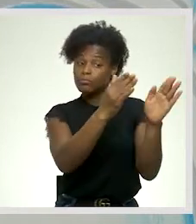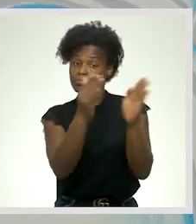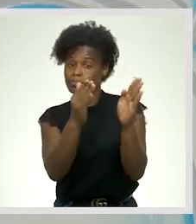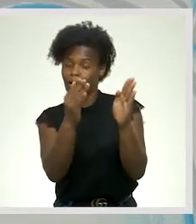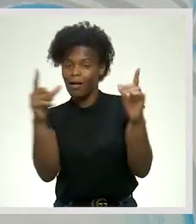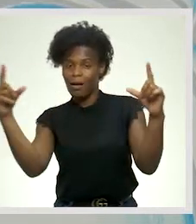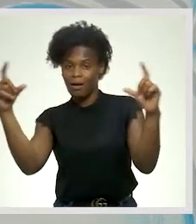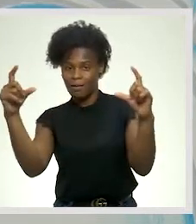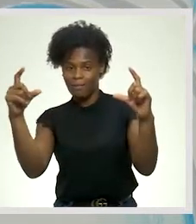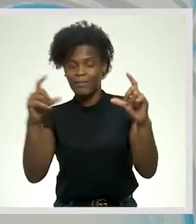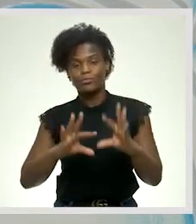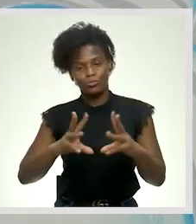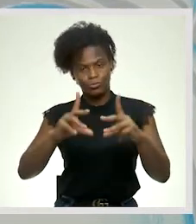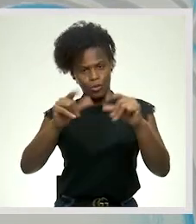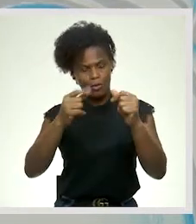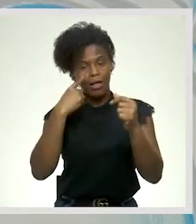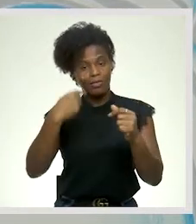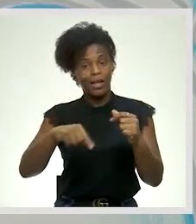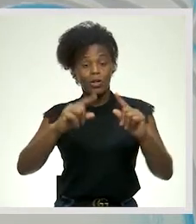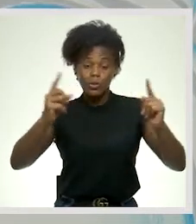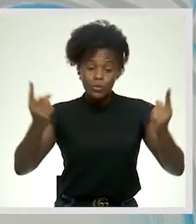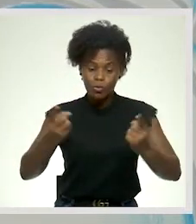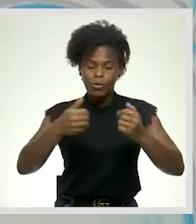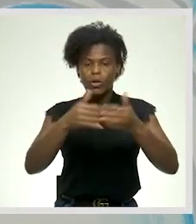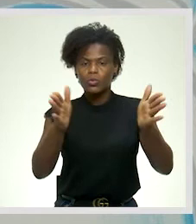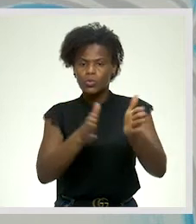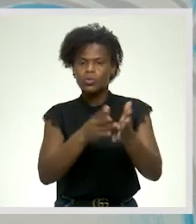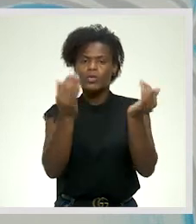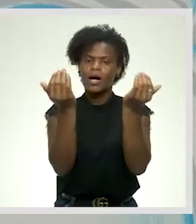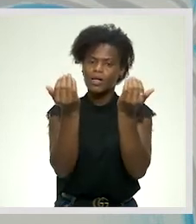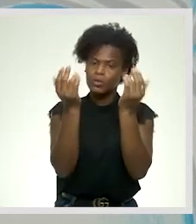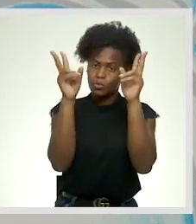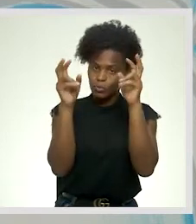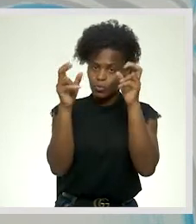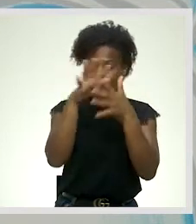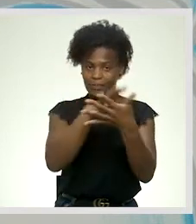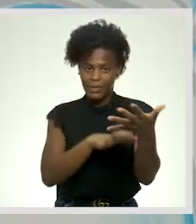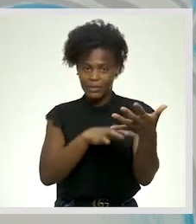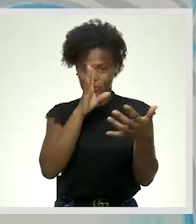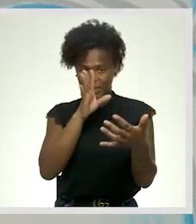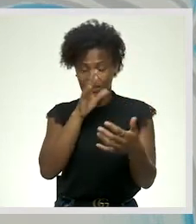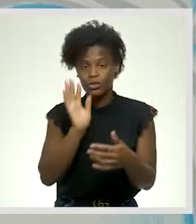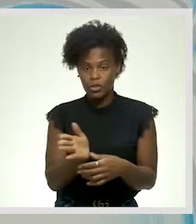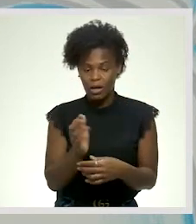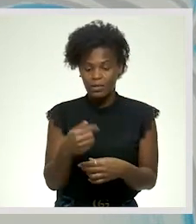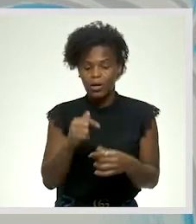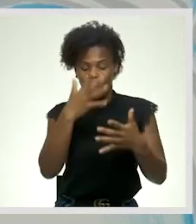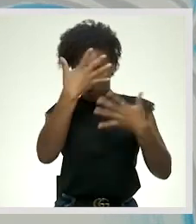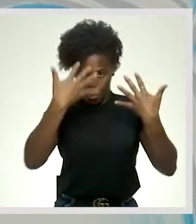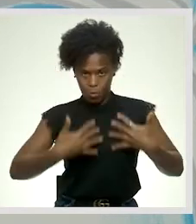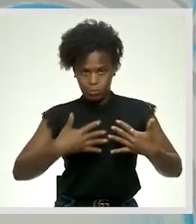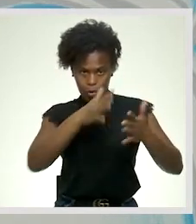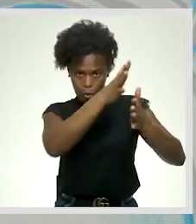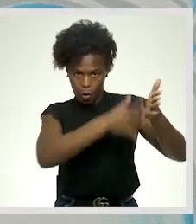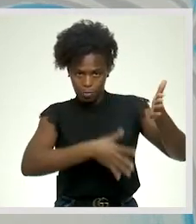que desenvolve ou apresenta em resumo todo o assunto do texto. Se já está, então, para que é o corpo da notícia? Não, o corpo